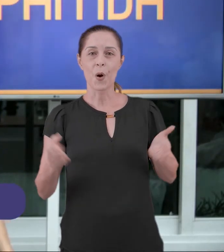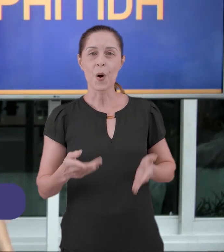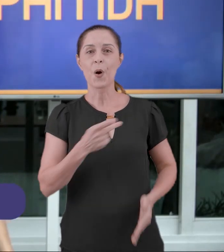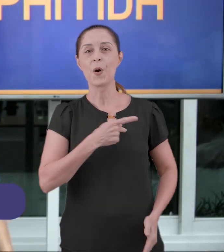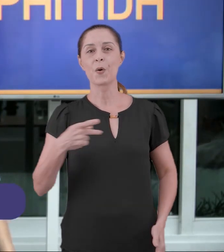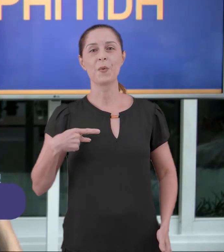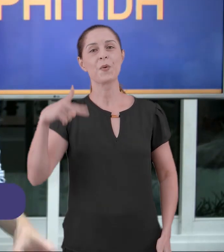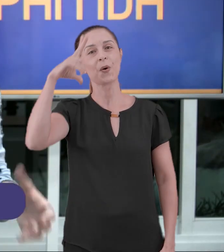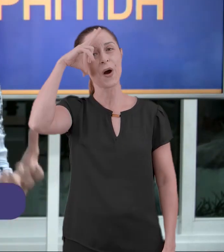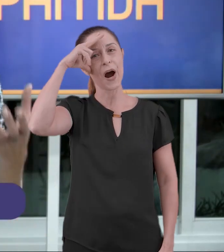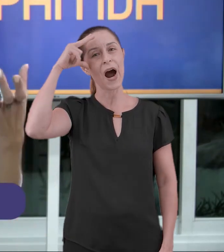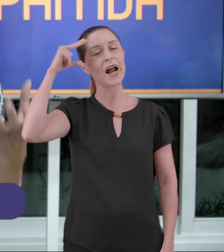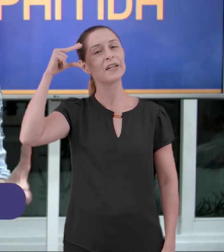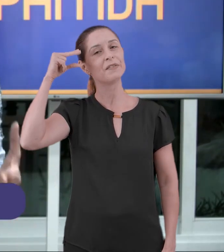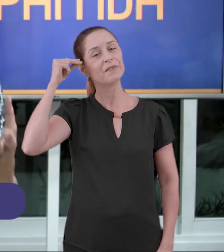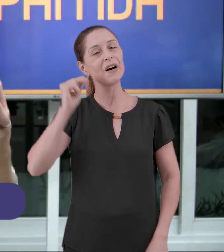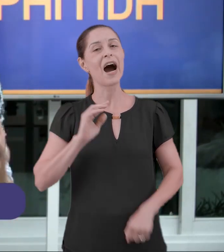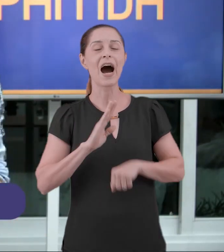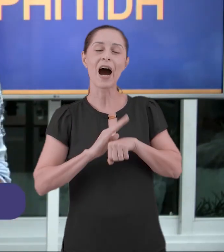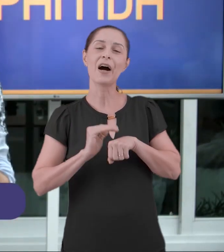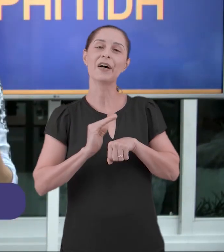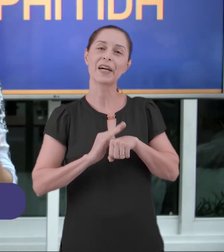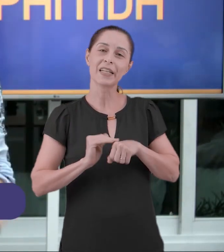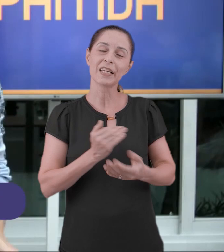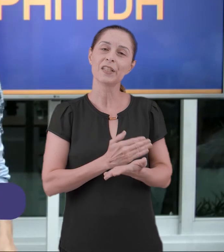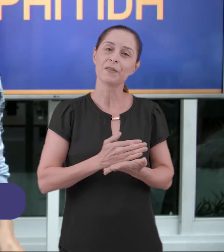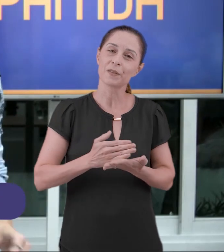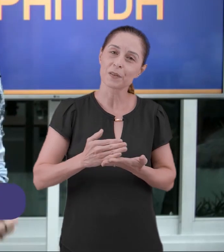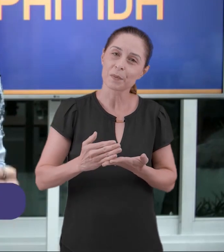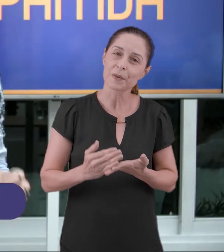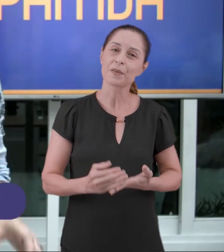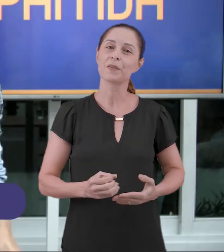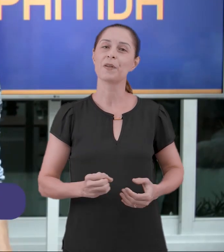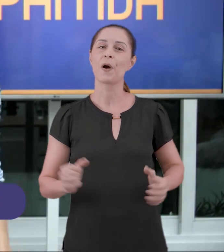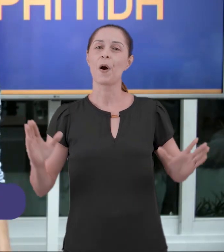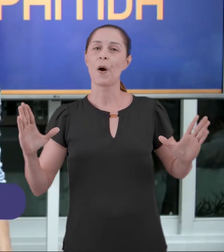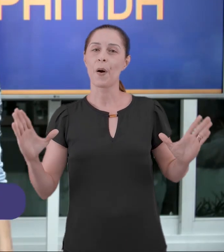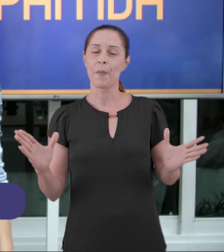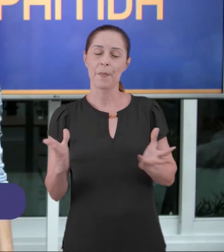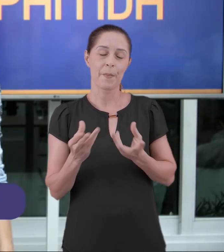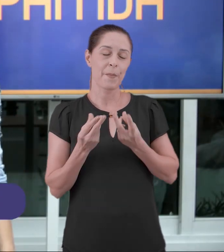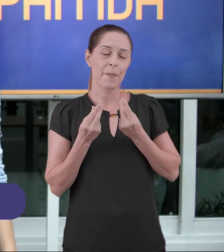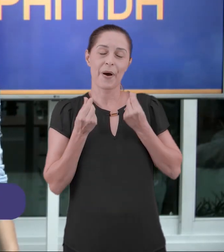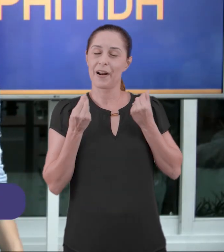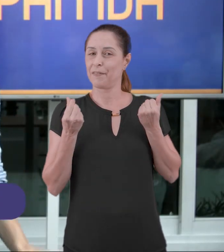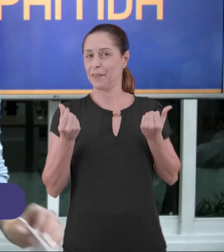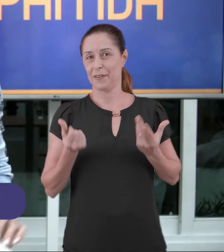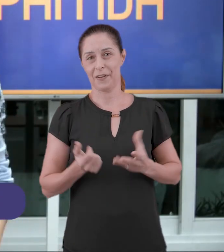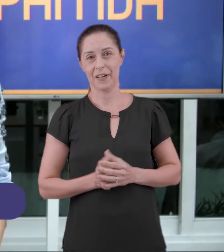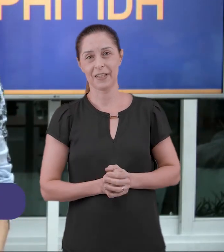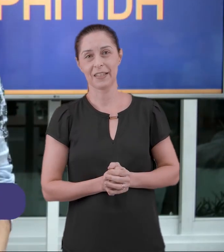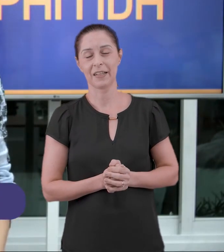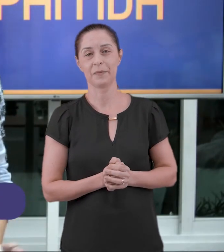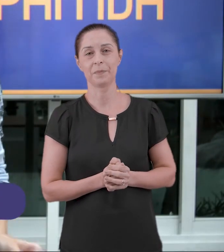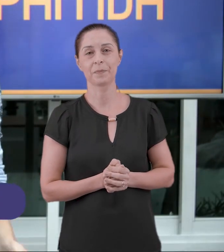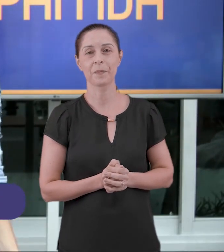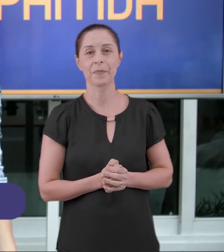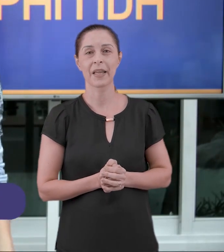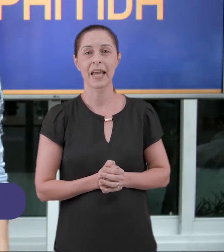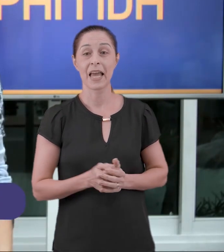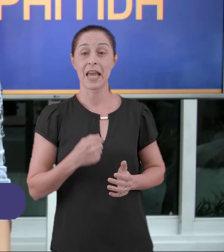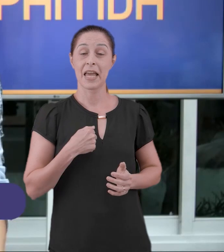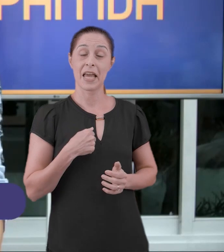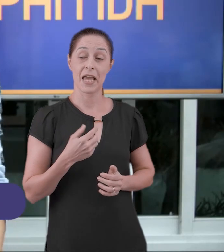Arival Dias Casimiro, que já fez uma abertura aqui excepcional com a palavra de Deus, né, sobre esse tema. E eu já